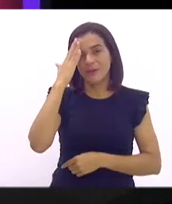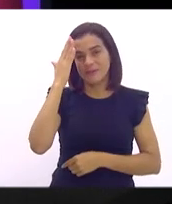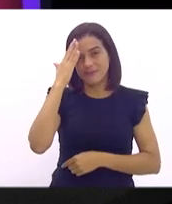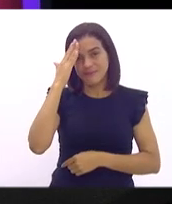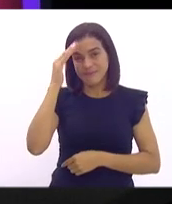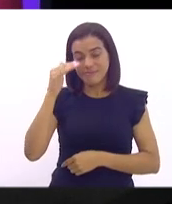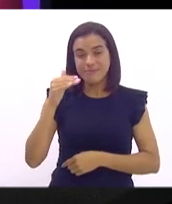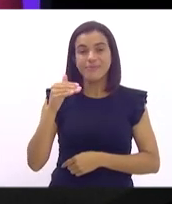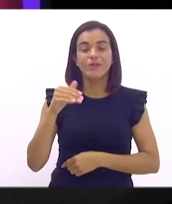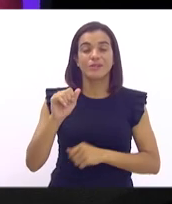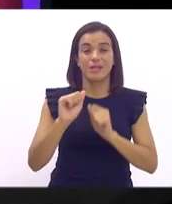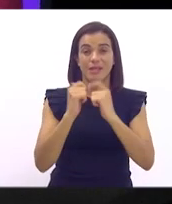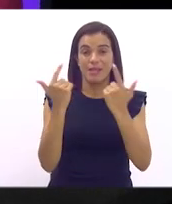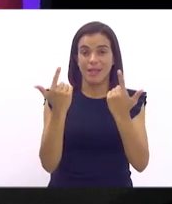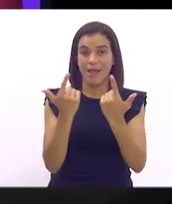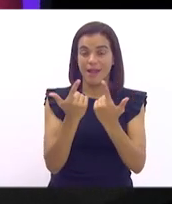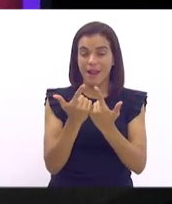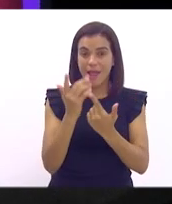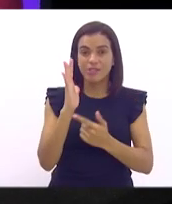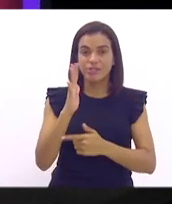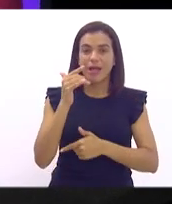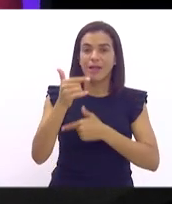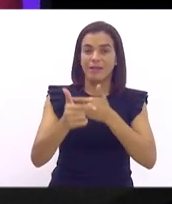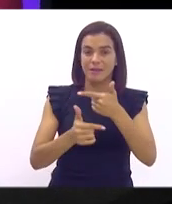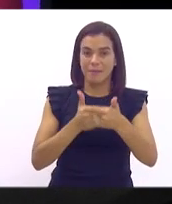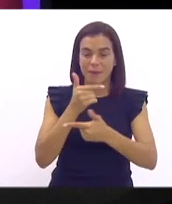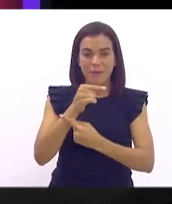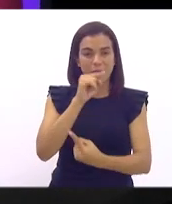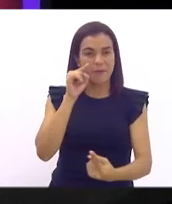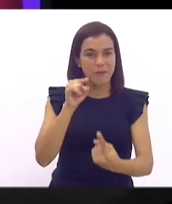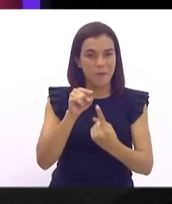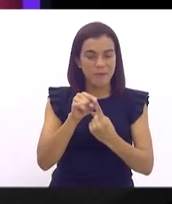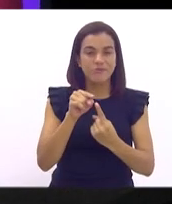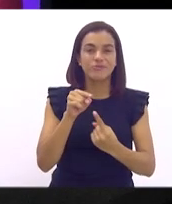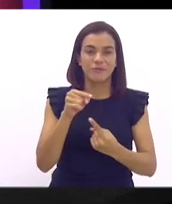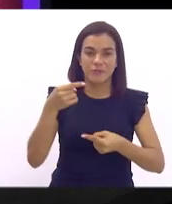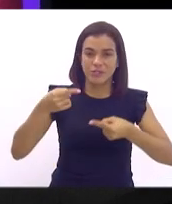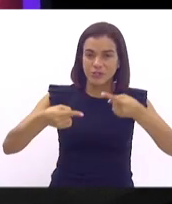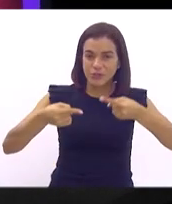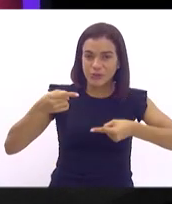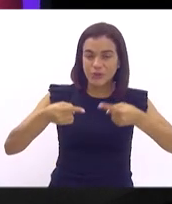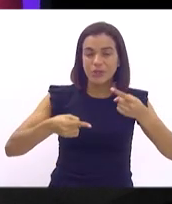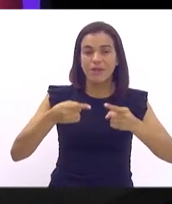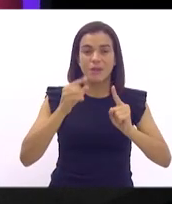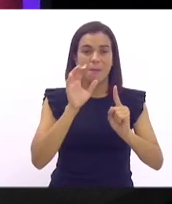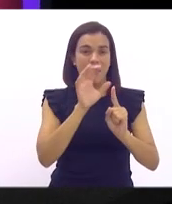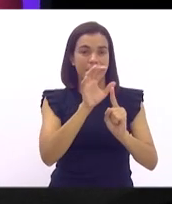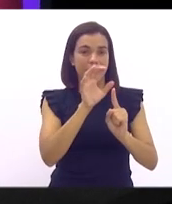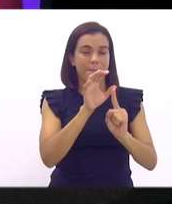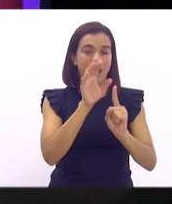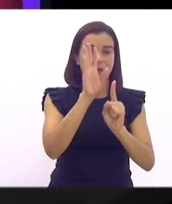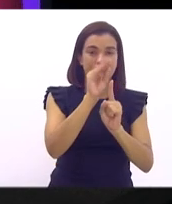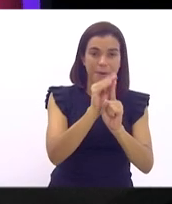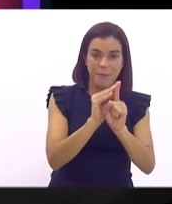essa casa vem se ocupando disso, né? De discutir assédio moral e assédio sexual.